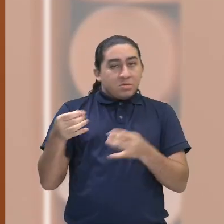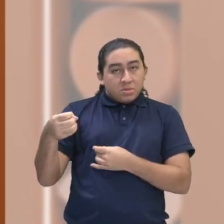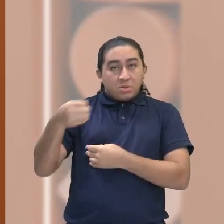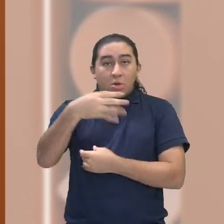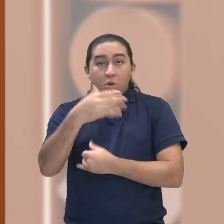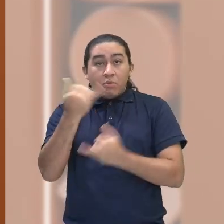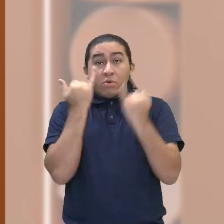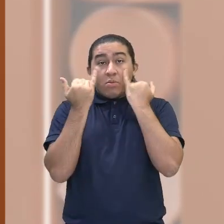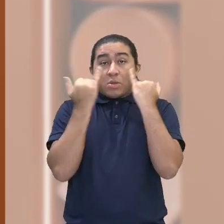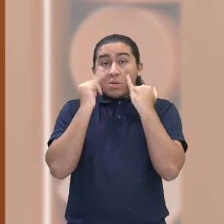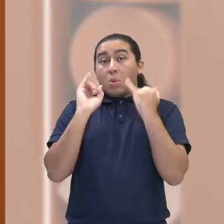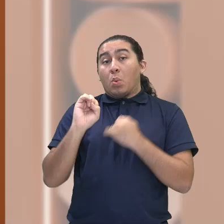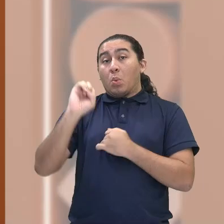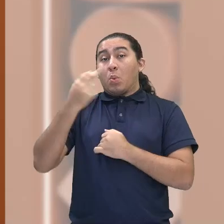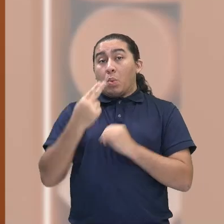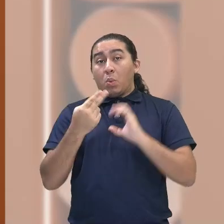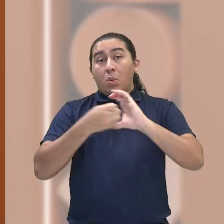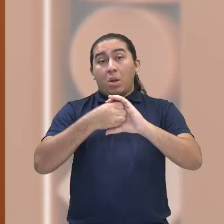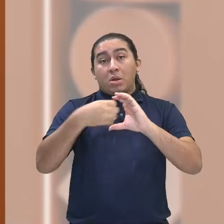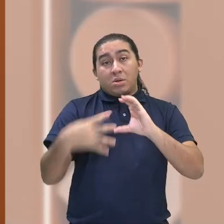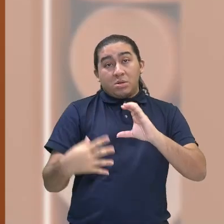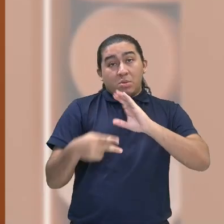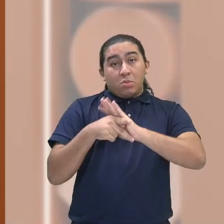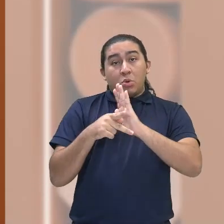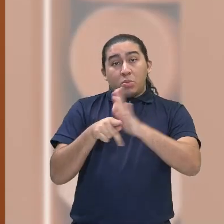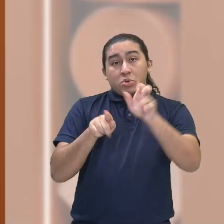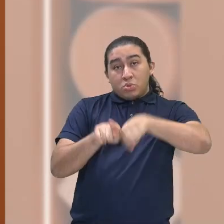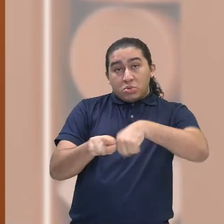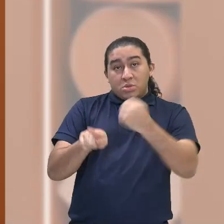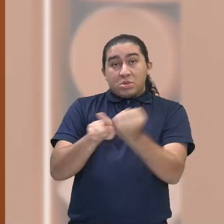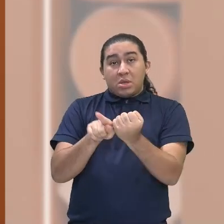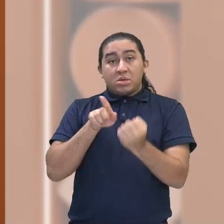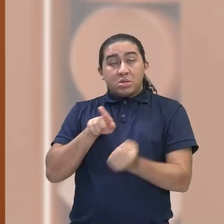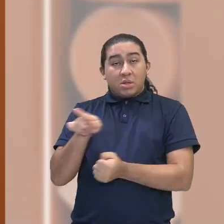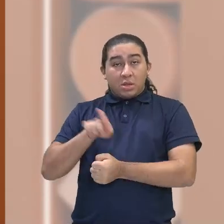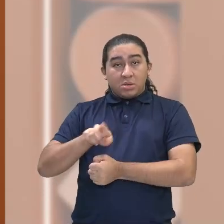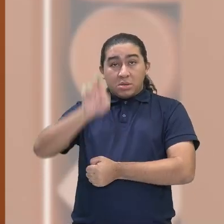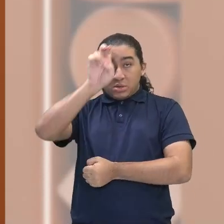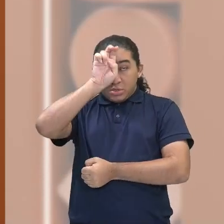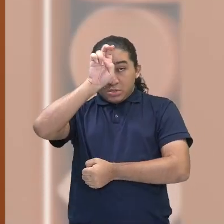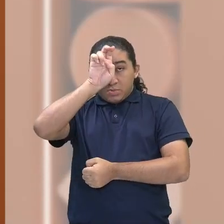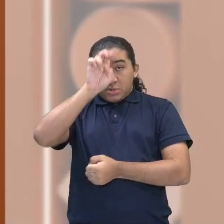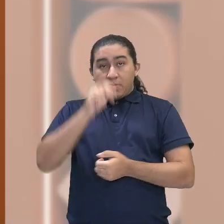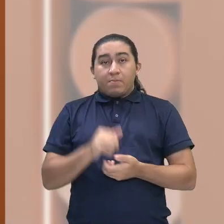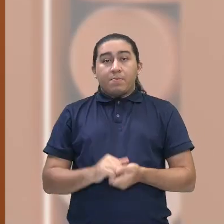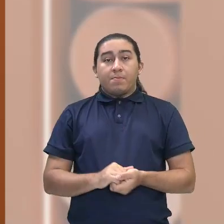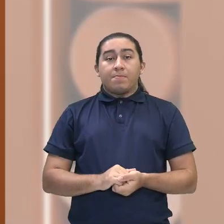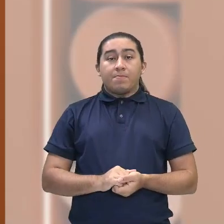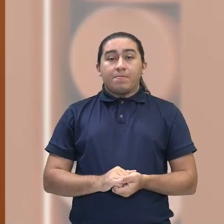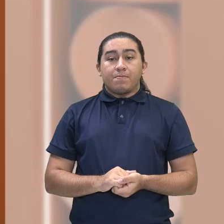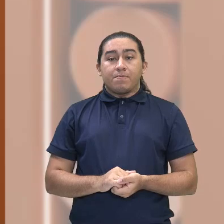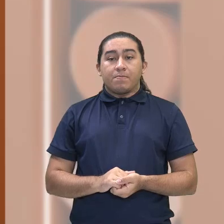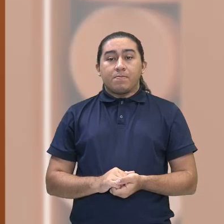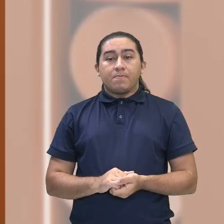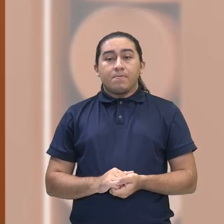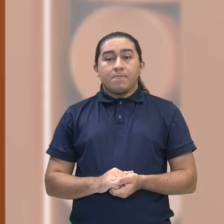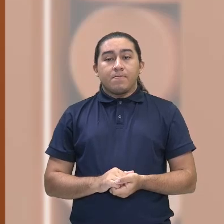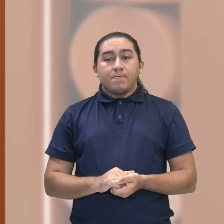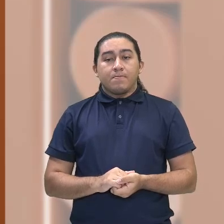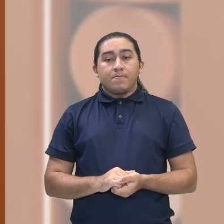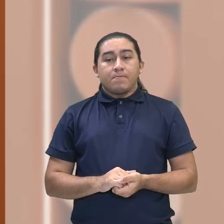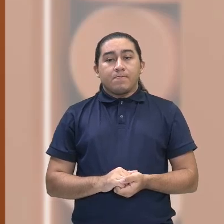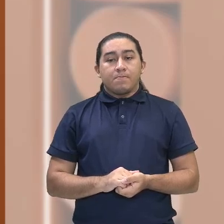novidades ou até mesmo características da sociedade egípcia. Assim como você